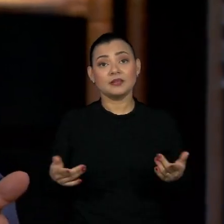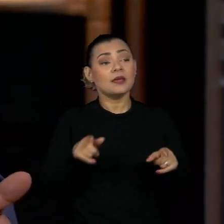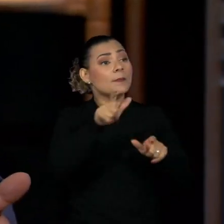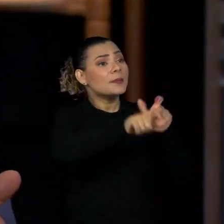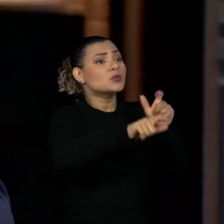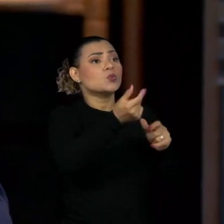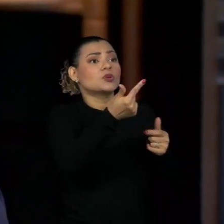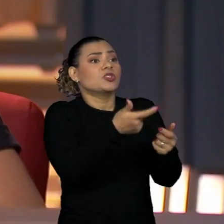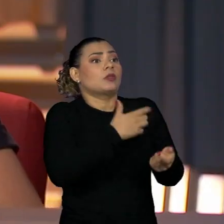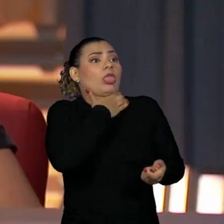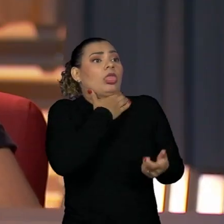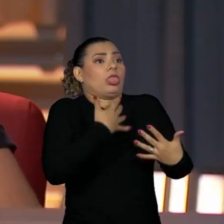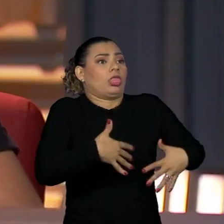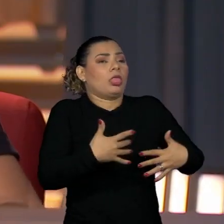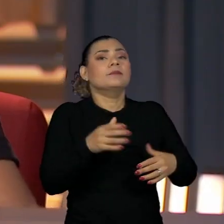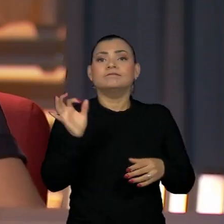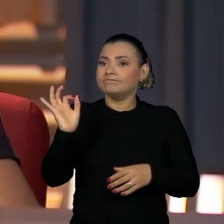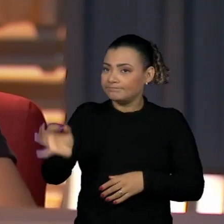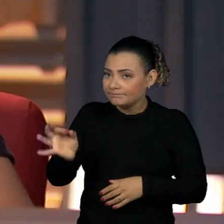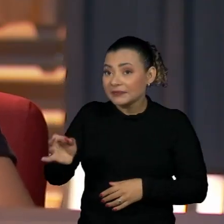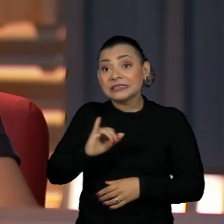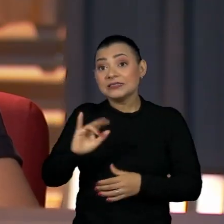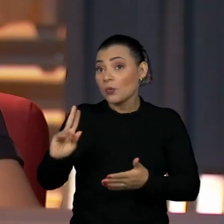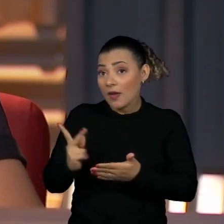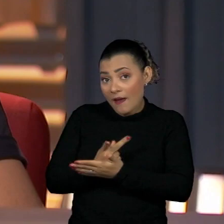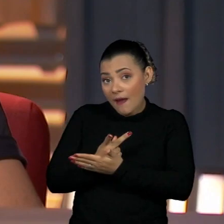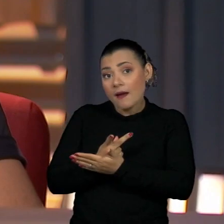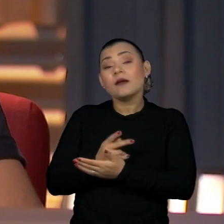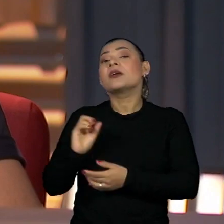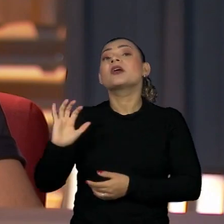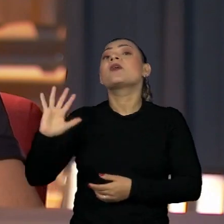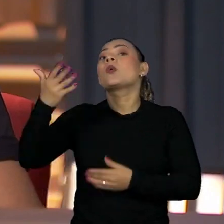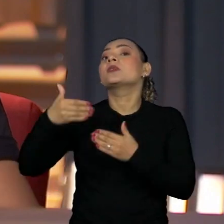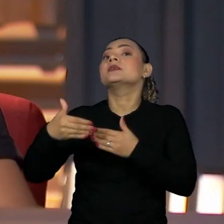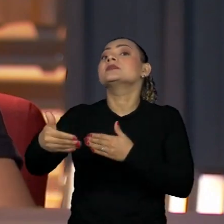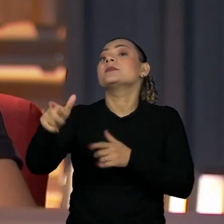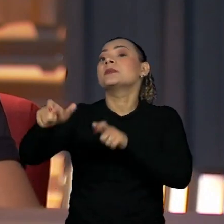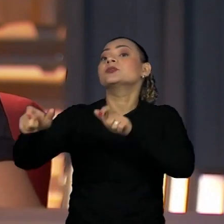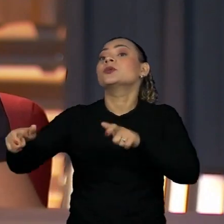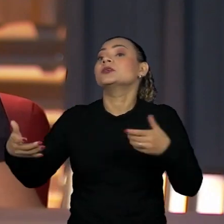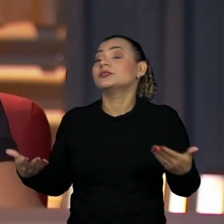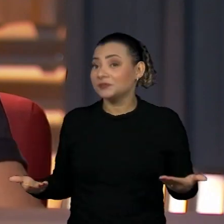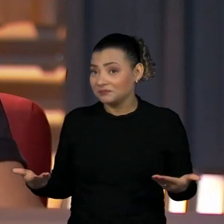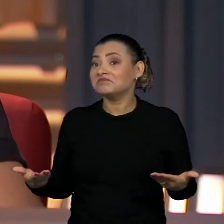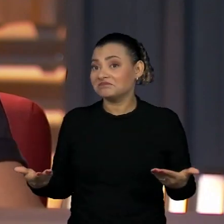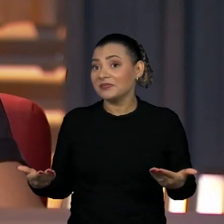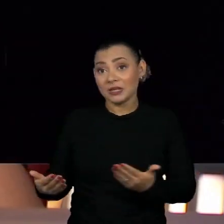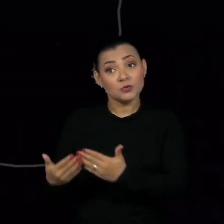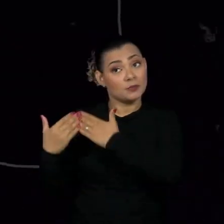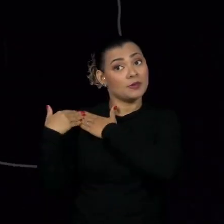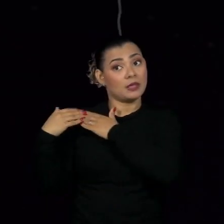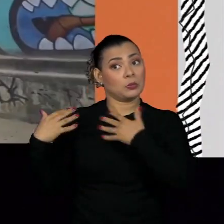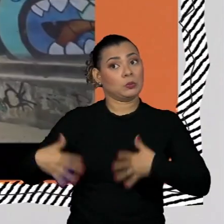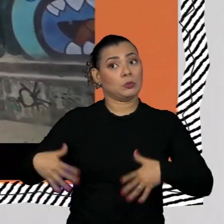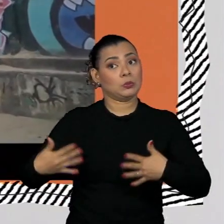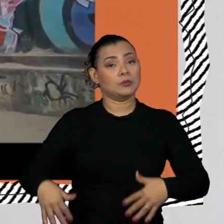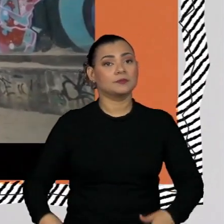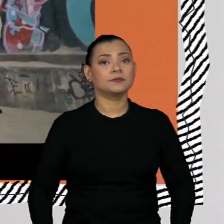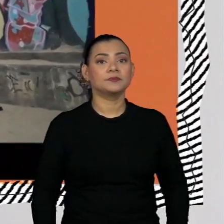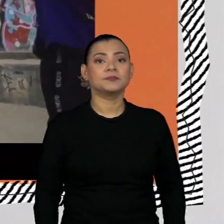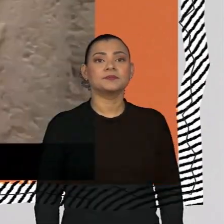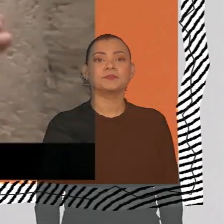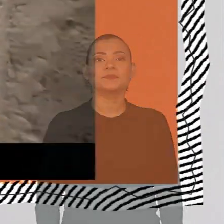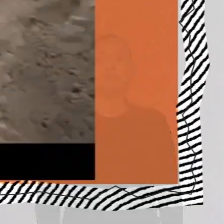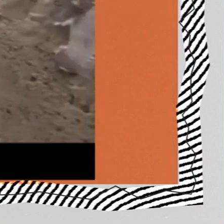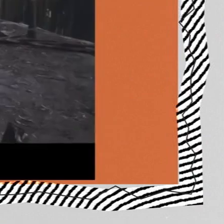pouco recurso. Exato. Então, se eu errar, o que pode acontecer na vida dessa pessoa? Então a responsabilidade é grande. Pergunta